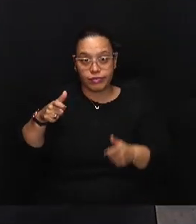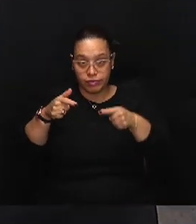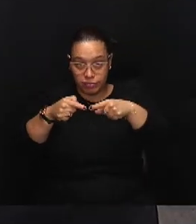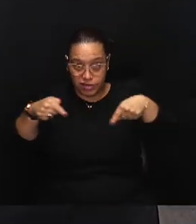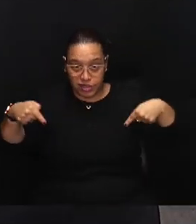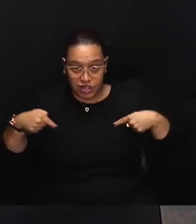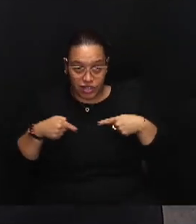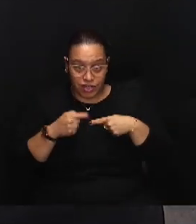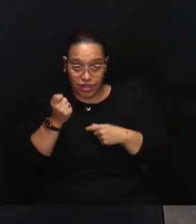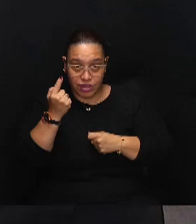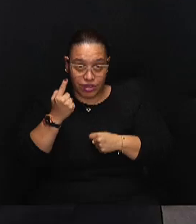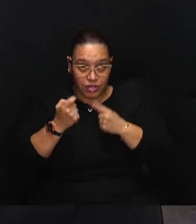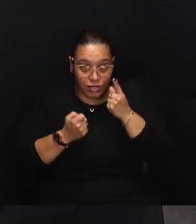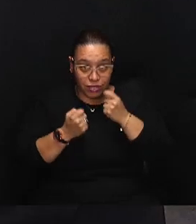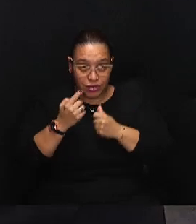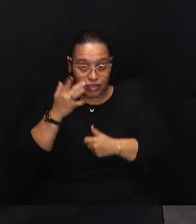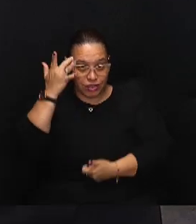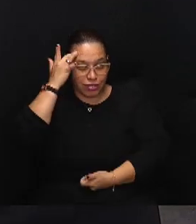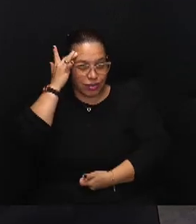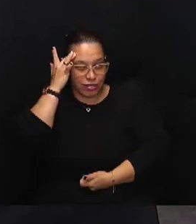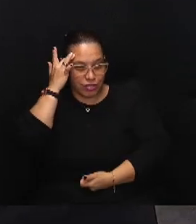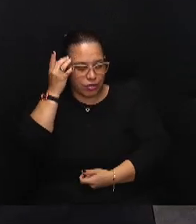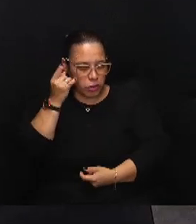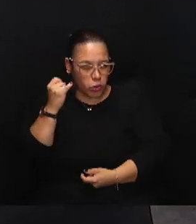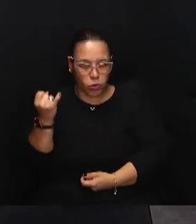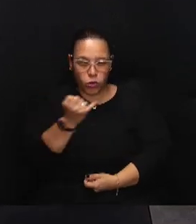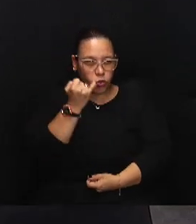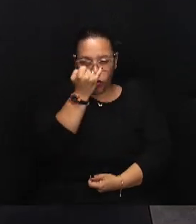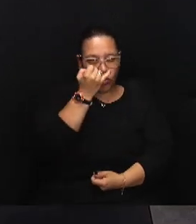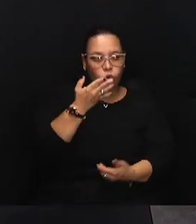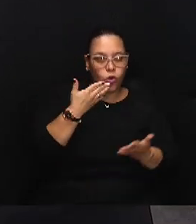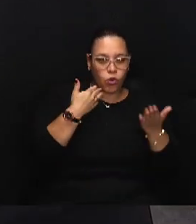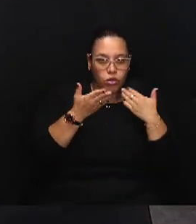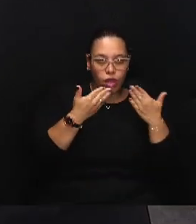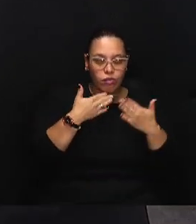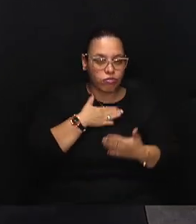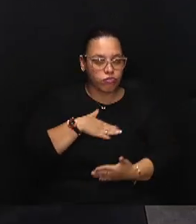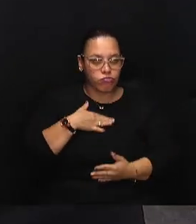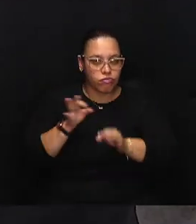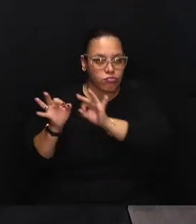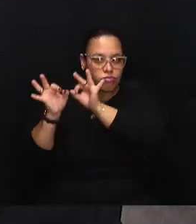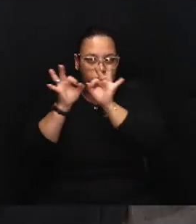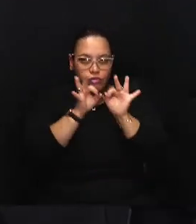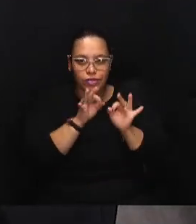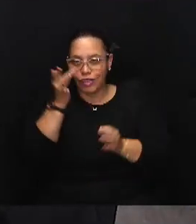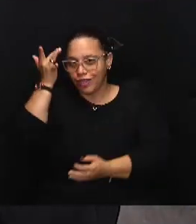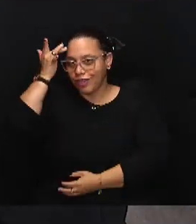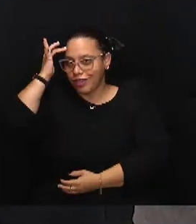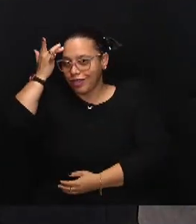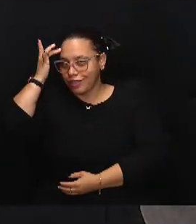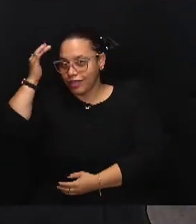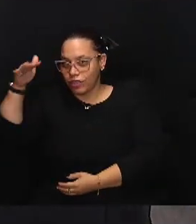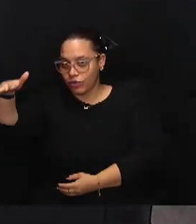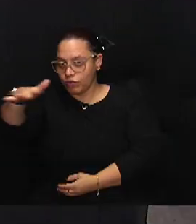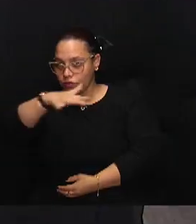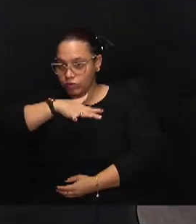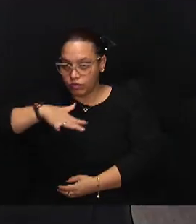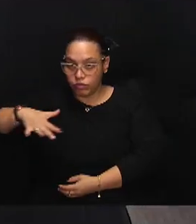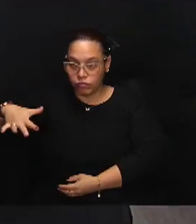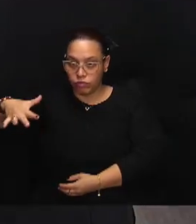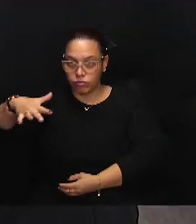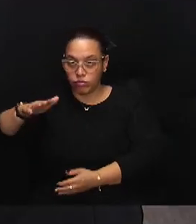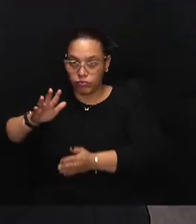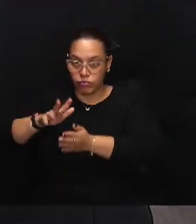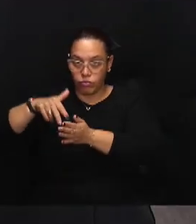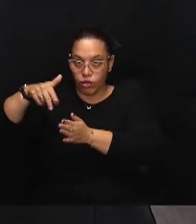localização, tem mais alguma coisa que você acharia assim, importante para dar o gostinho para quem está assistindo? Eu acho que essa região aqui, não exatamente aqui em